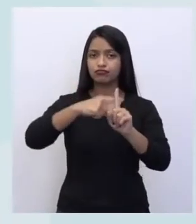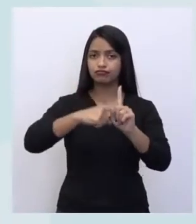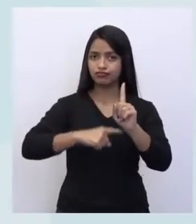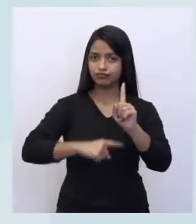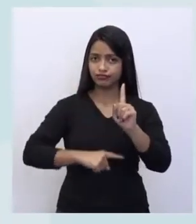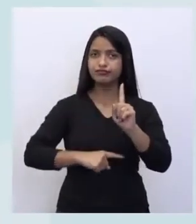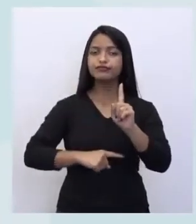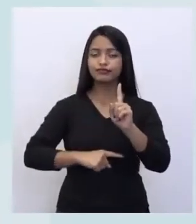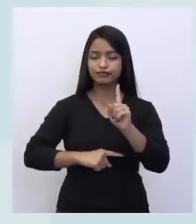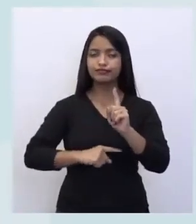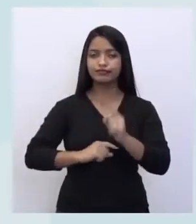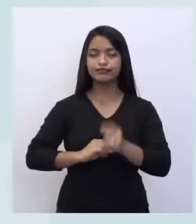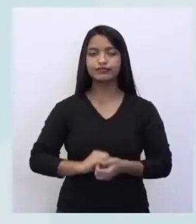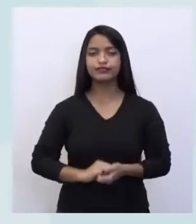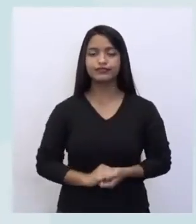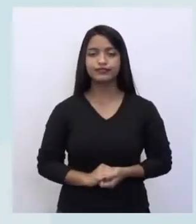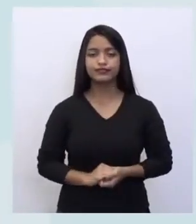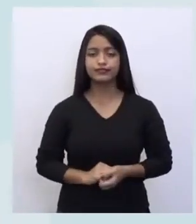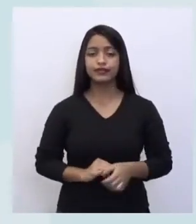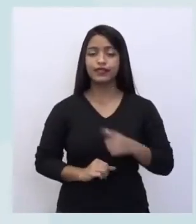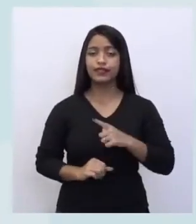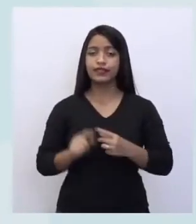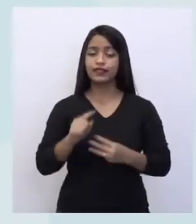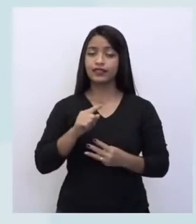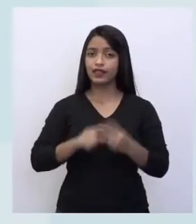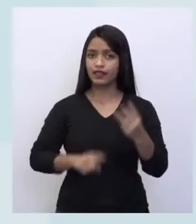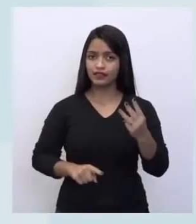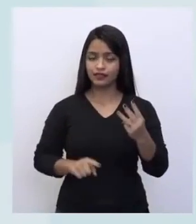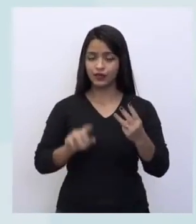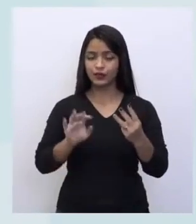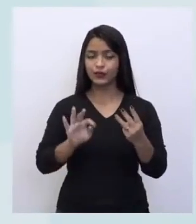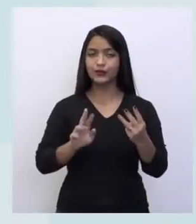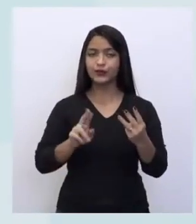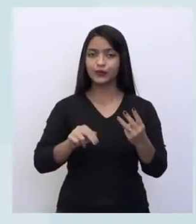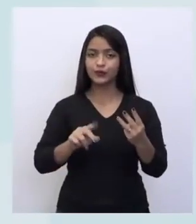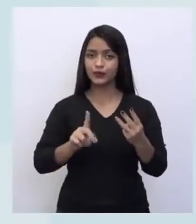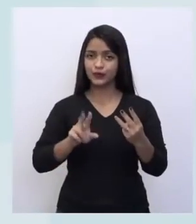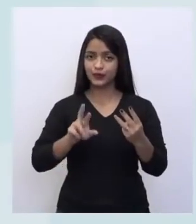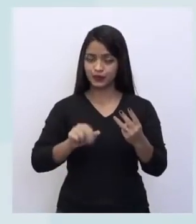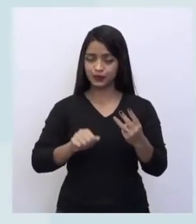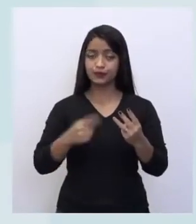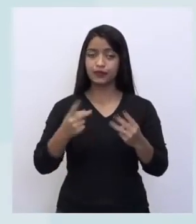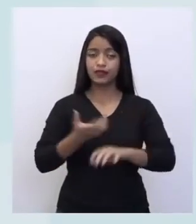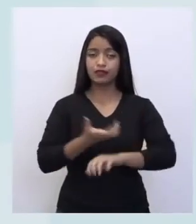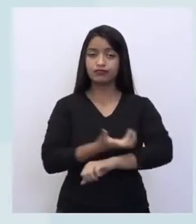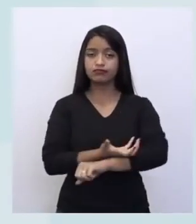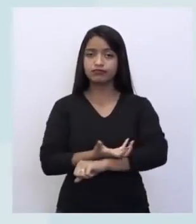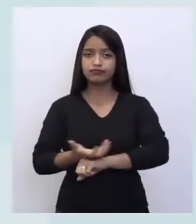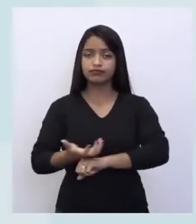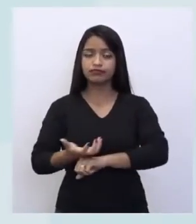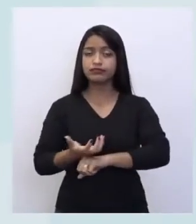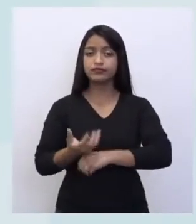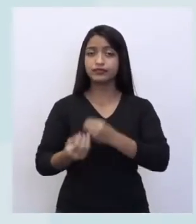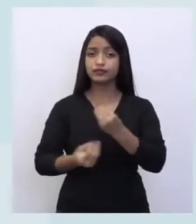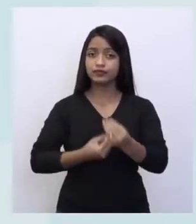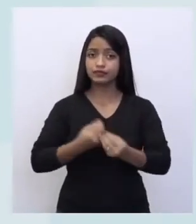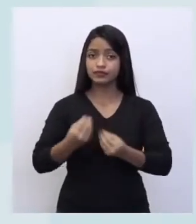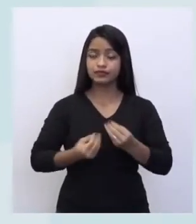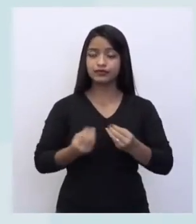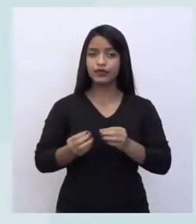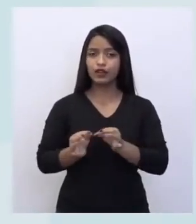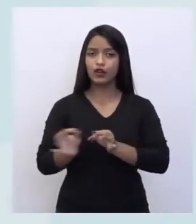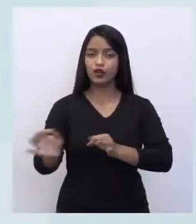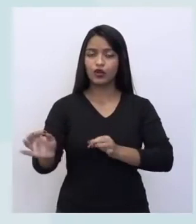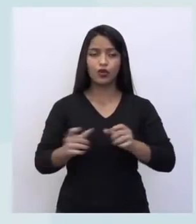classificado aí geralmente em três tipos de tundra, né? É uma vegetação de característica mais espaçada,